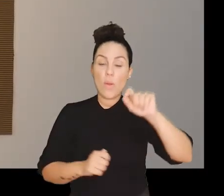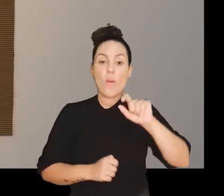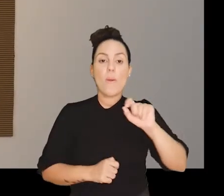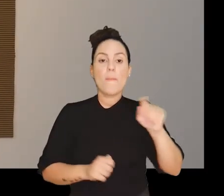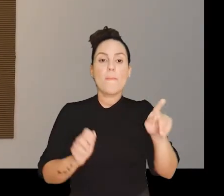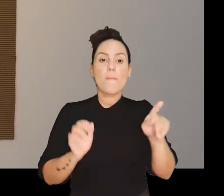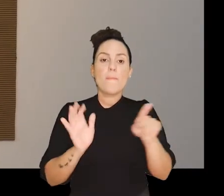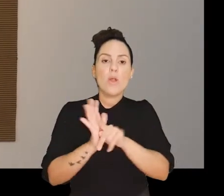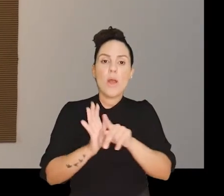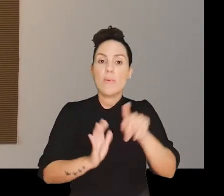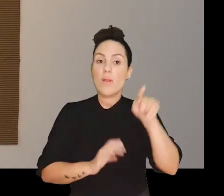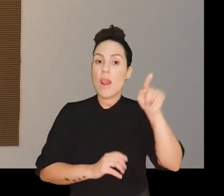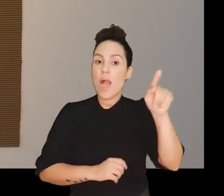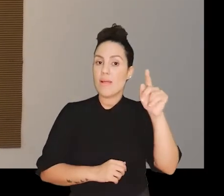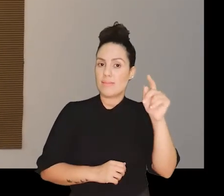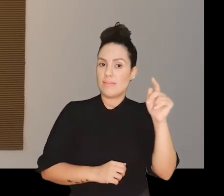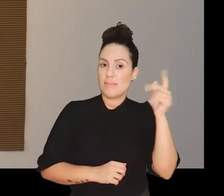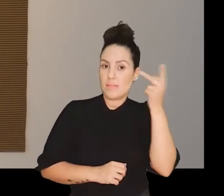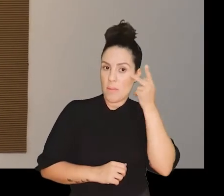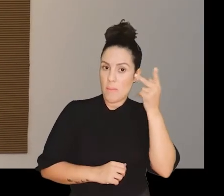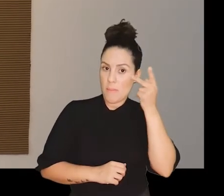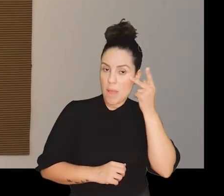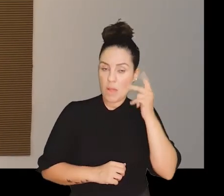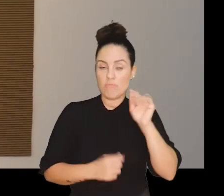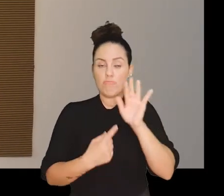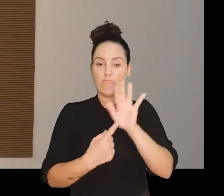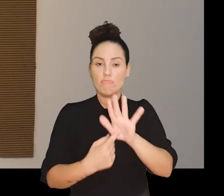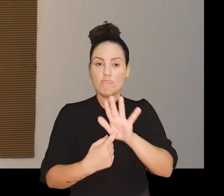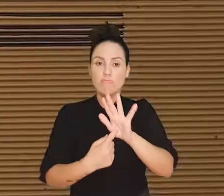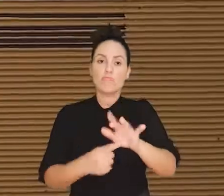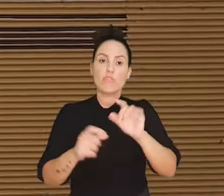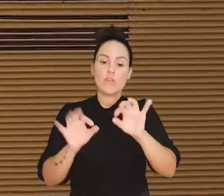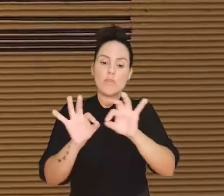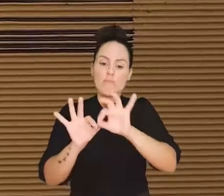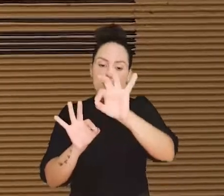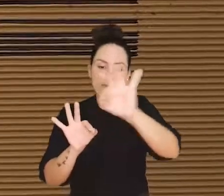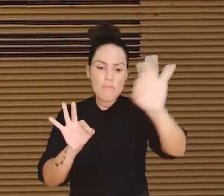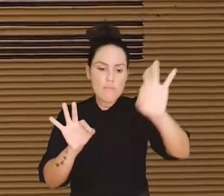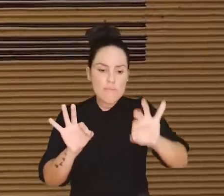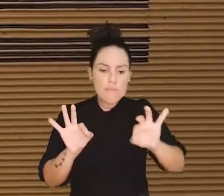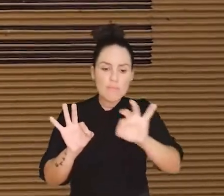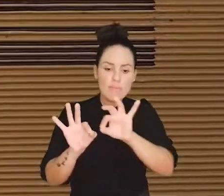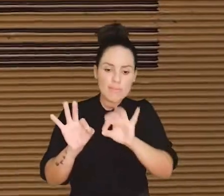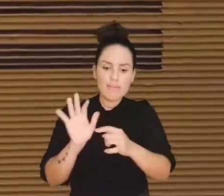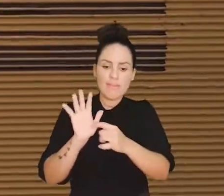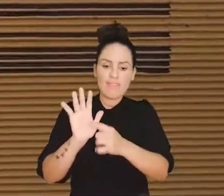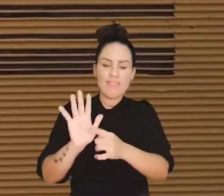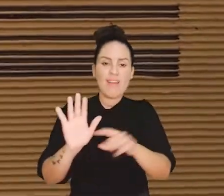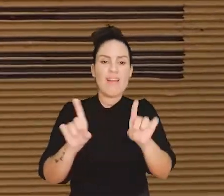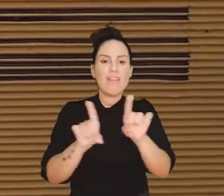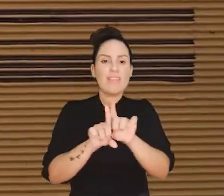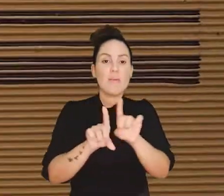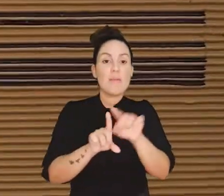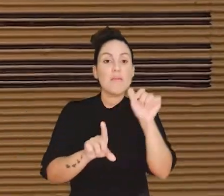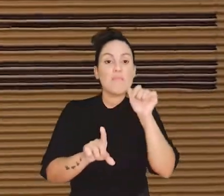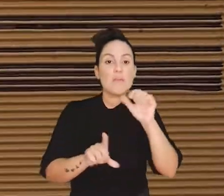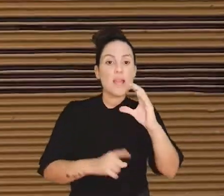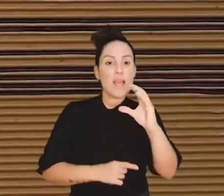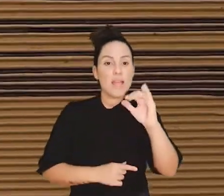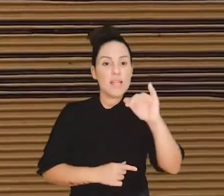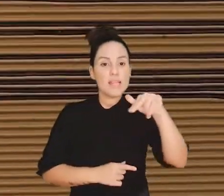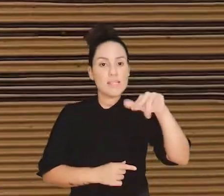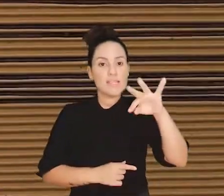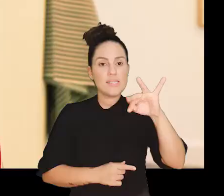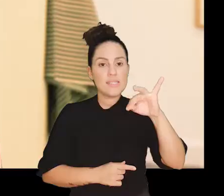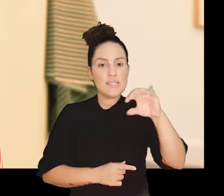um paulista como Paulo Klimachowska, em seu experimento de gravura, e lidando com vocabulário